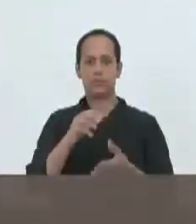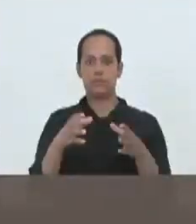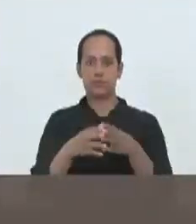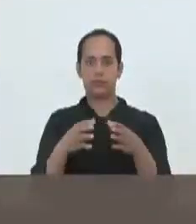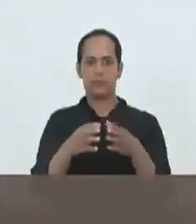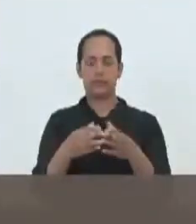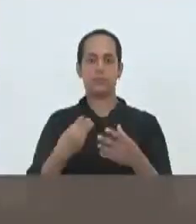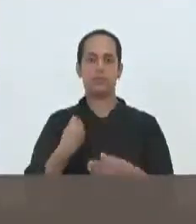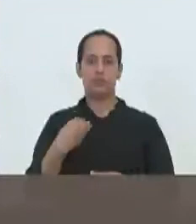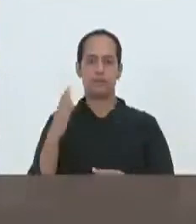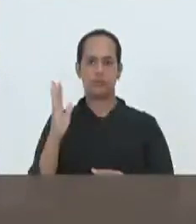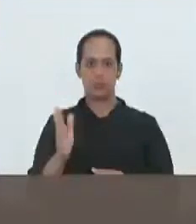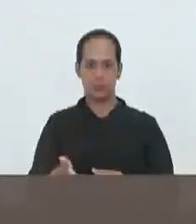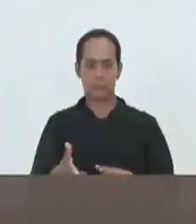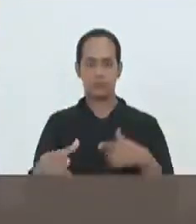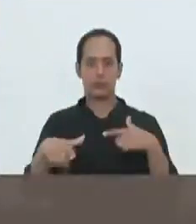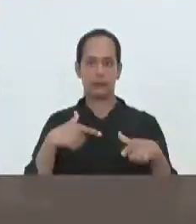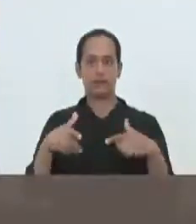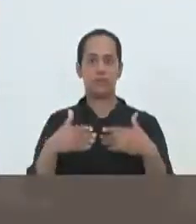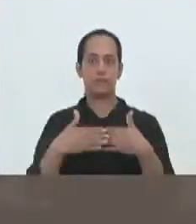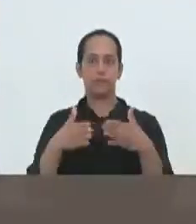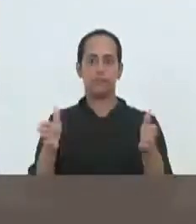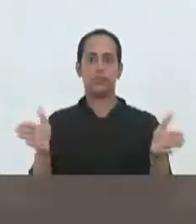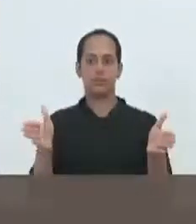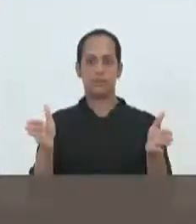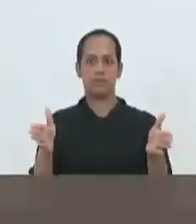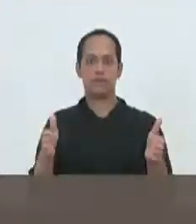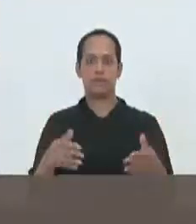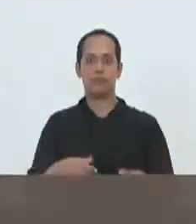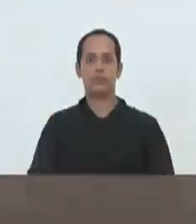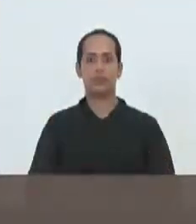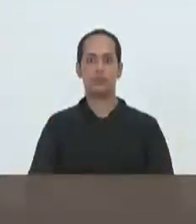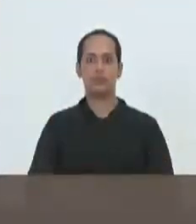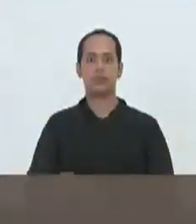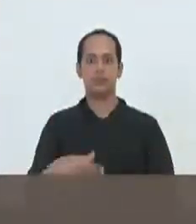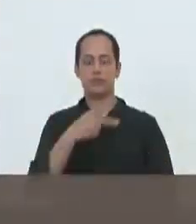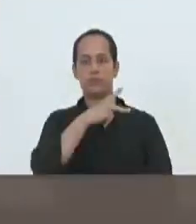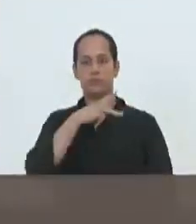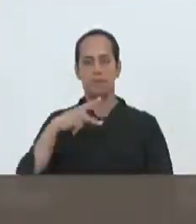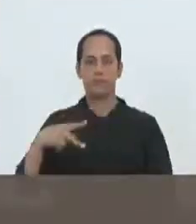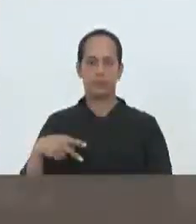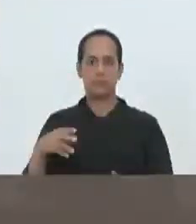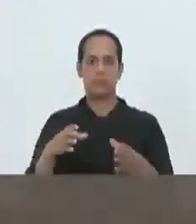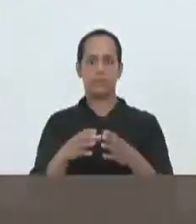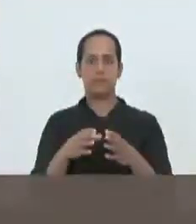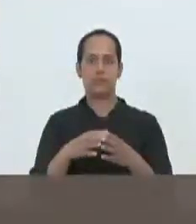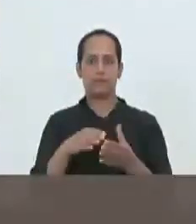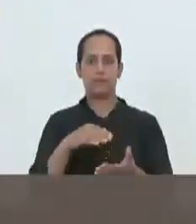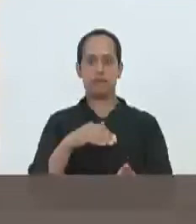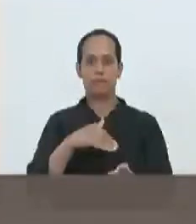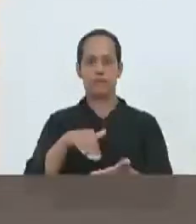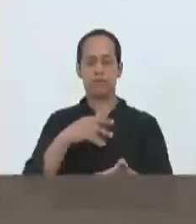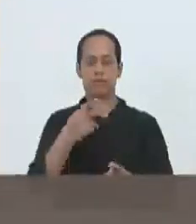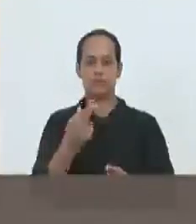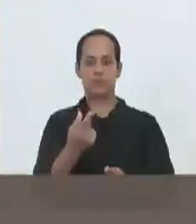esse trabalho como presidente da Comissão de Finanças orçamento da Câmara Municipal de